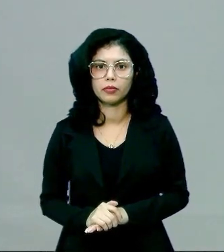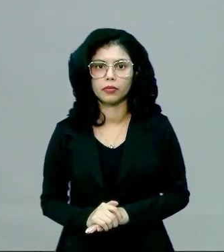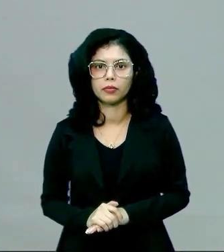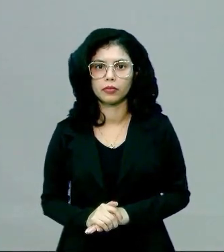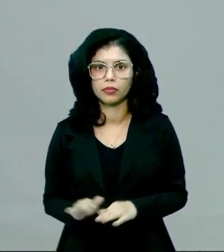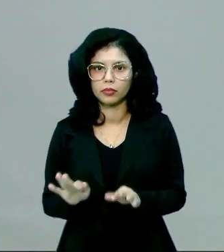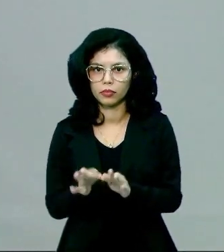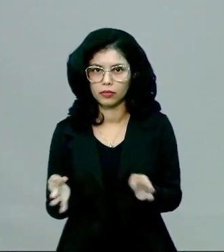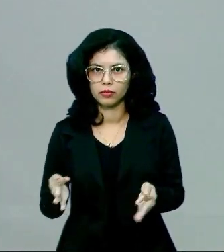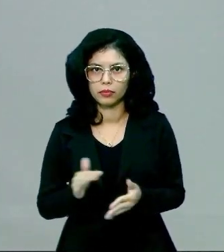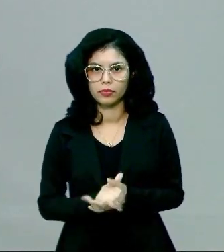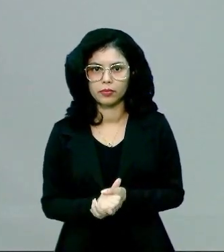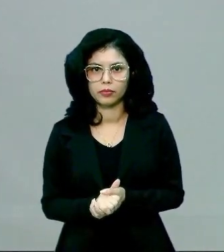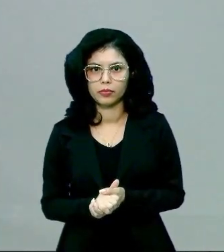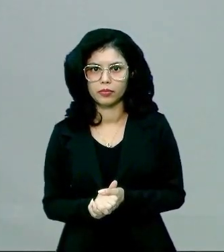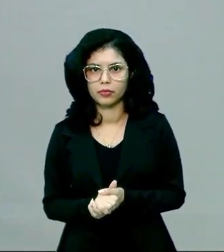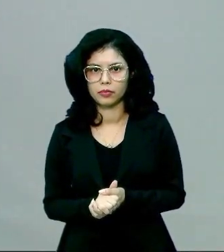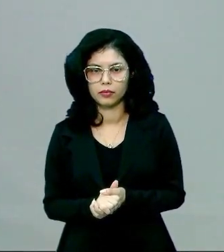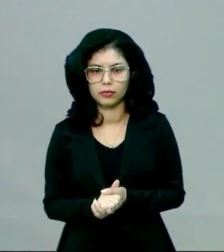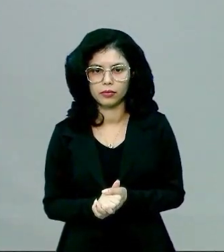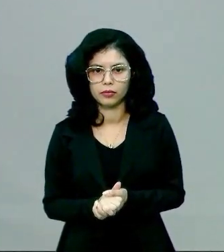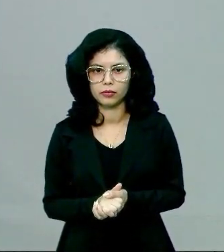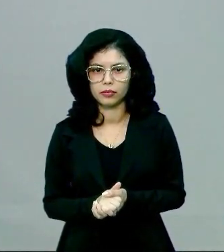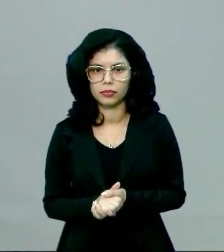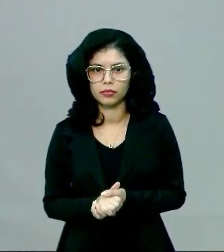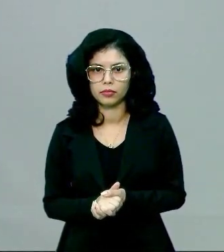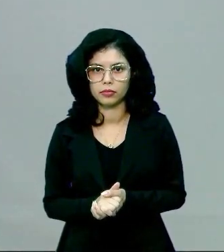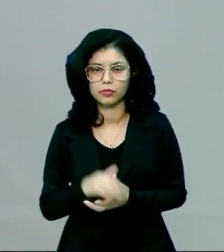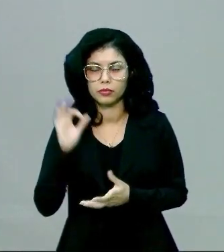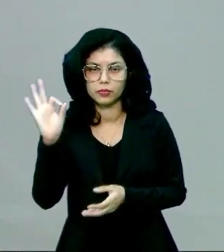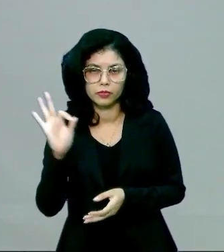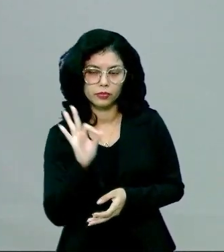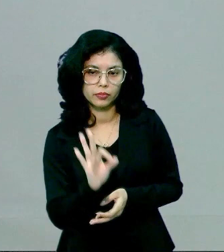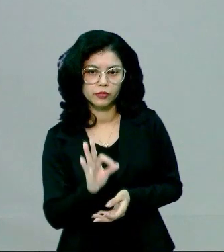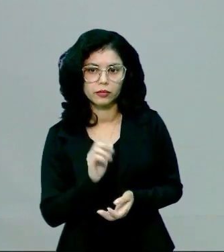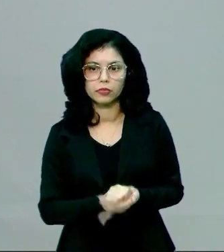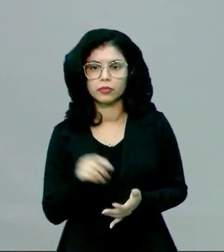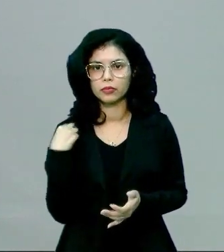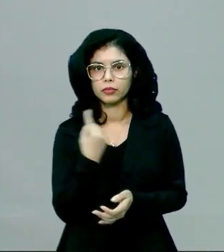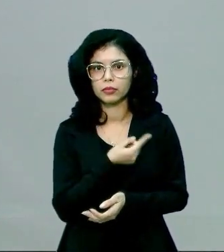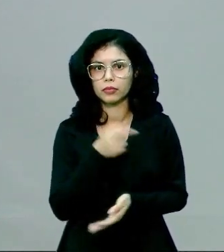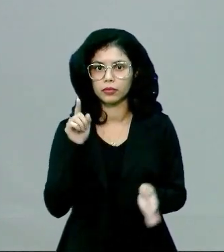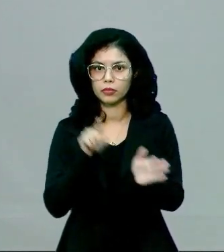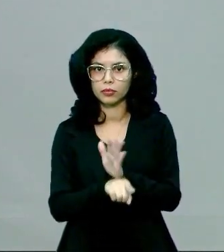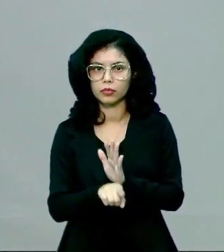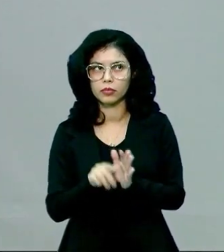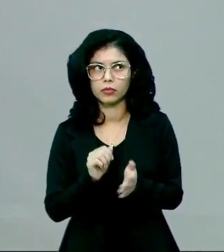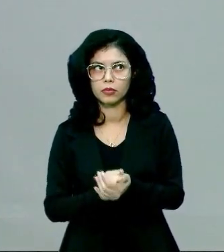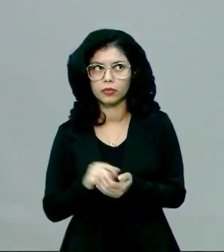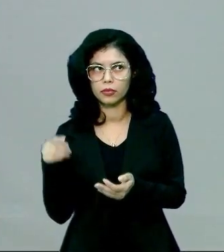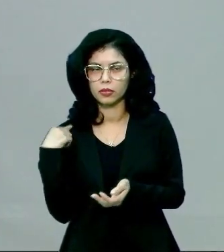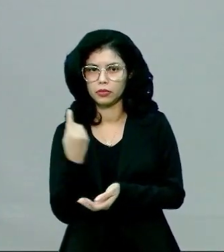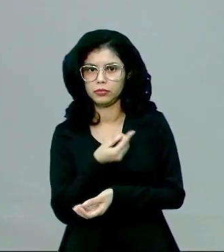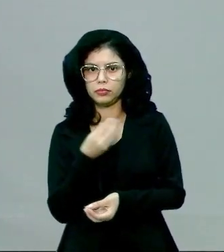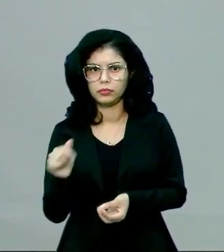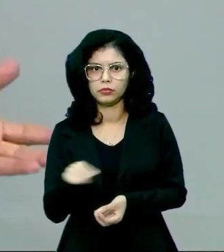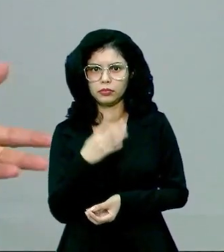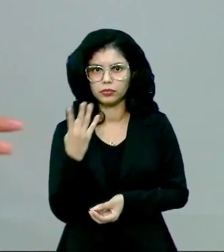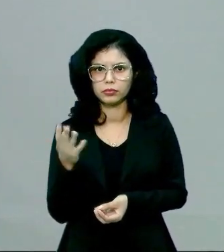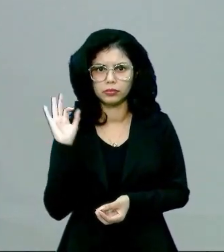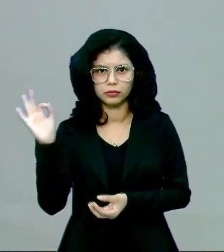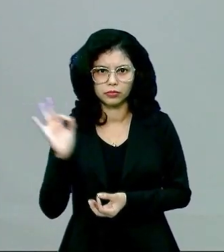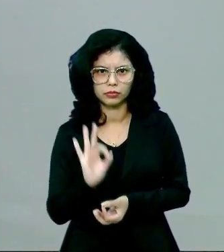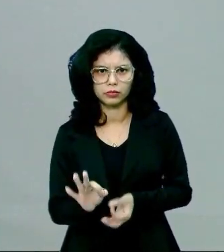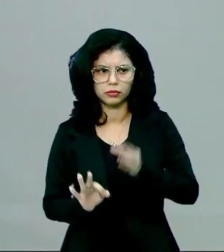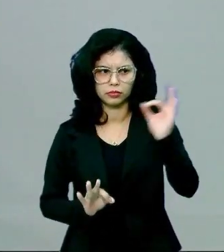que é bem simples. Trabalhando com tanta porcentagem, a gente vai perguntar, nossa, mas é